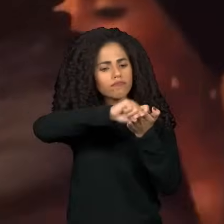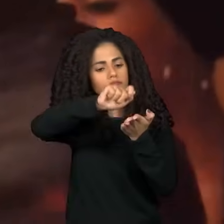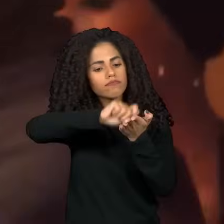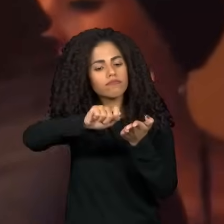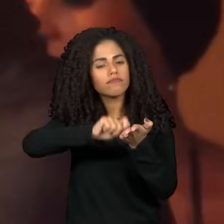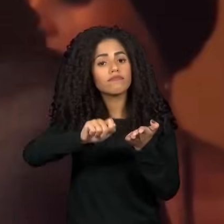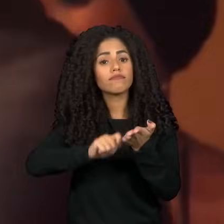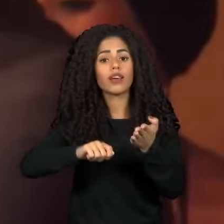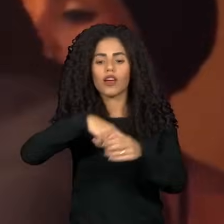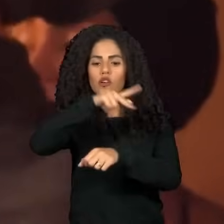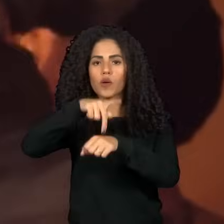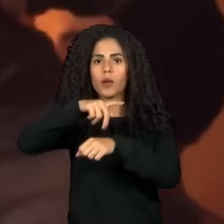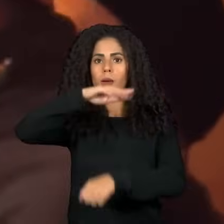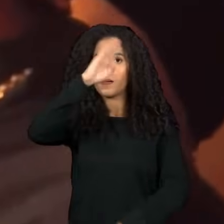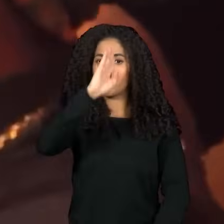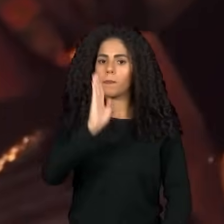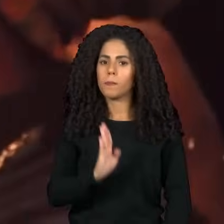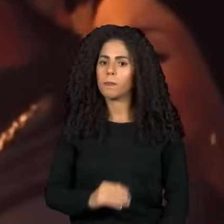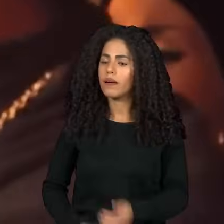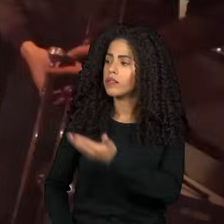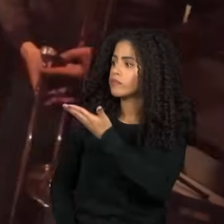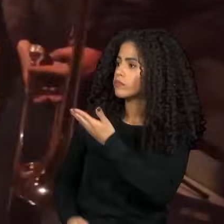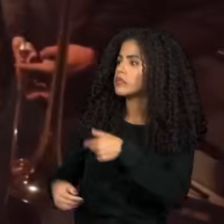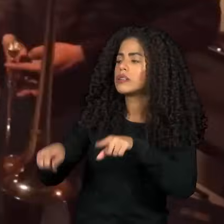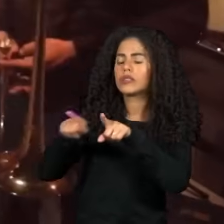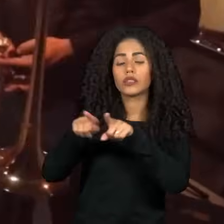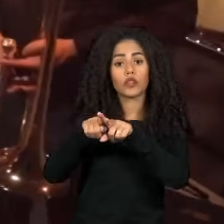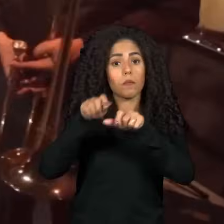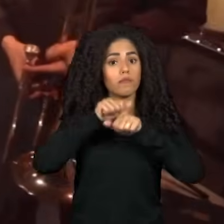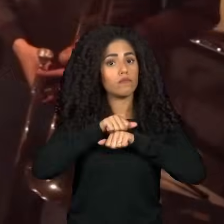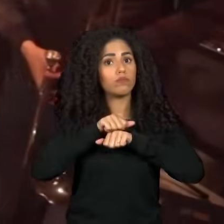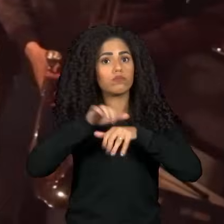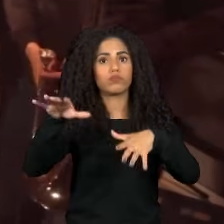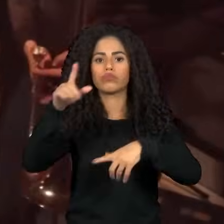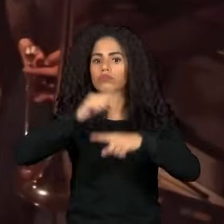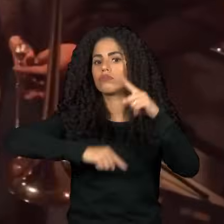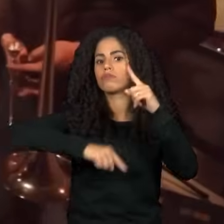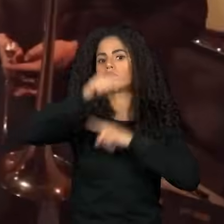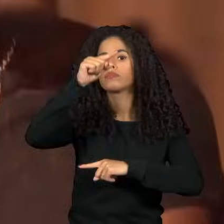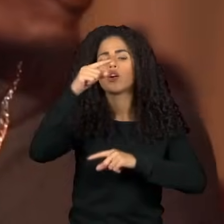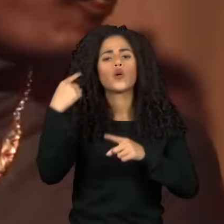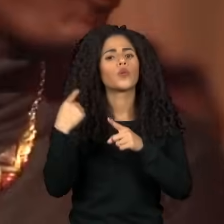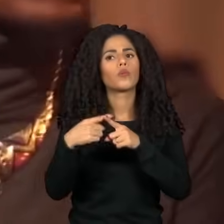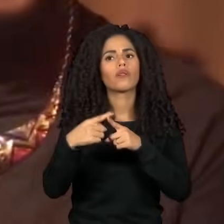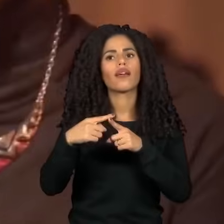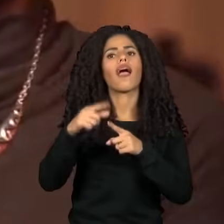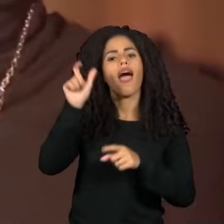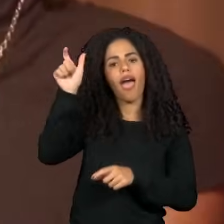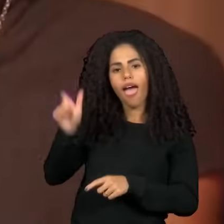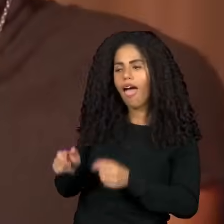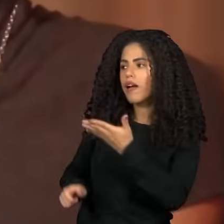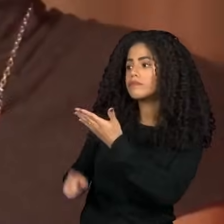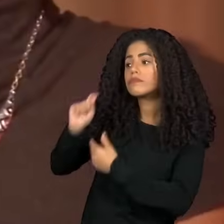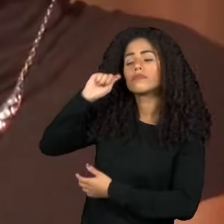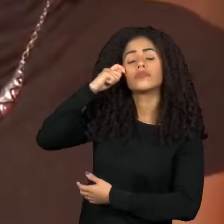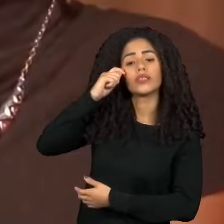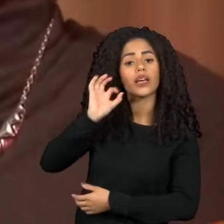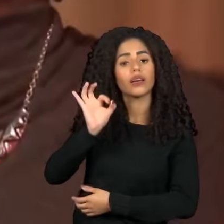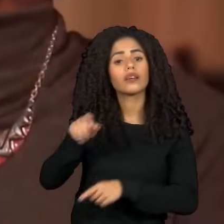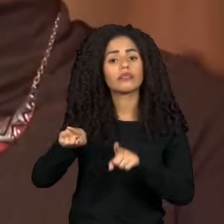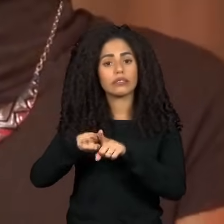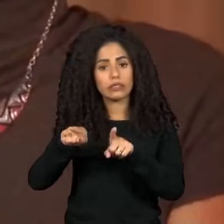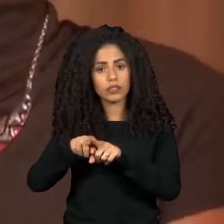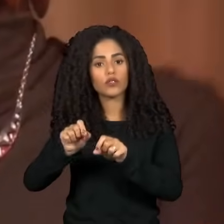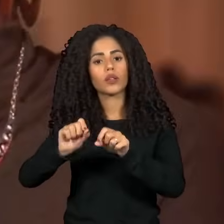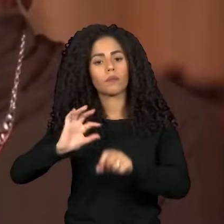Brasil, do que a chegada de Lineker, da Lineker. Foi um estouro muito grande, porque era profundamente negra, era profundamente black e era profundamente trans.